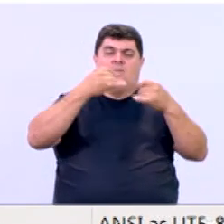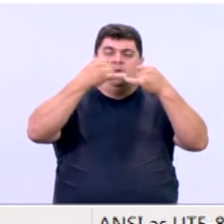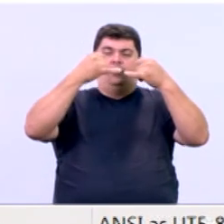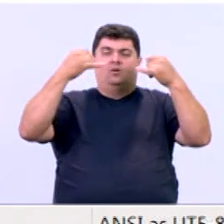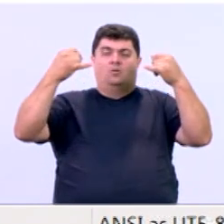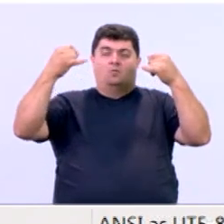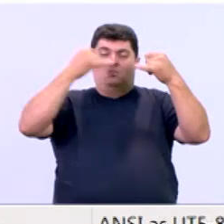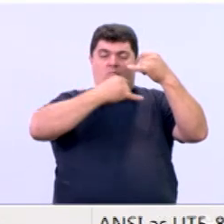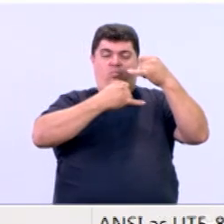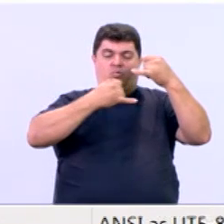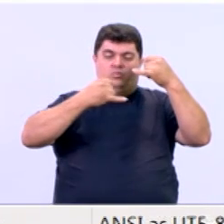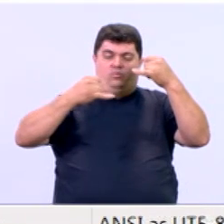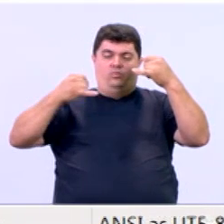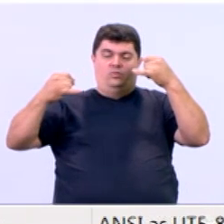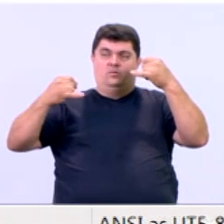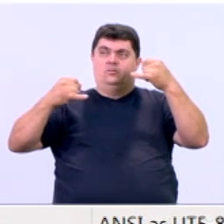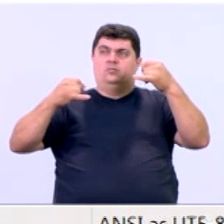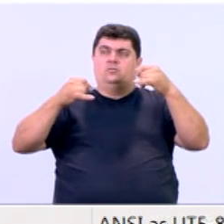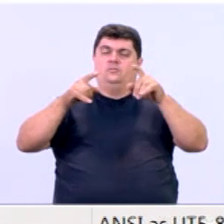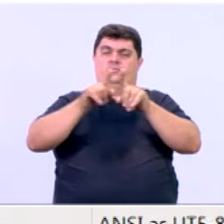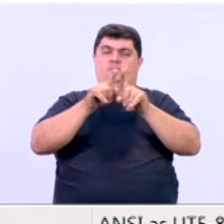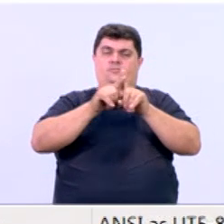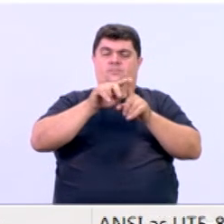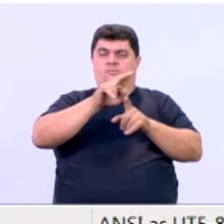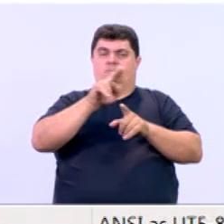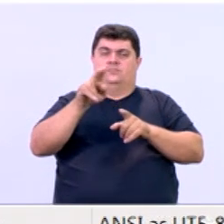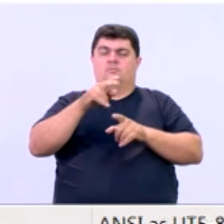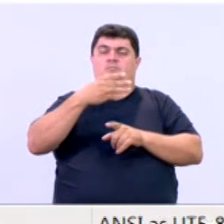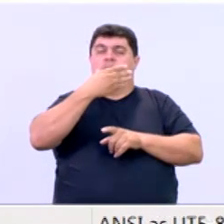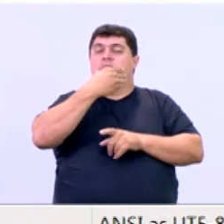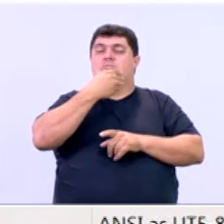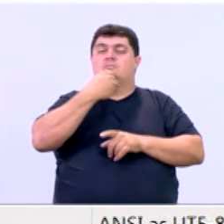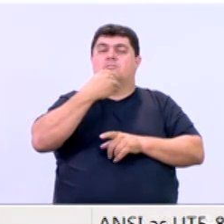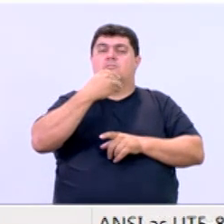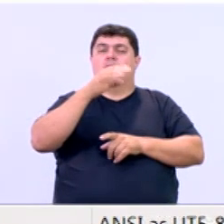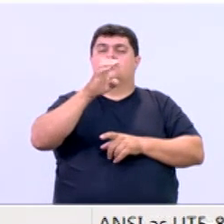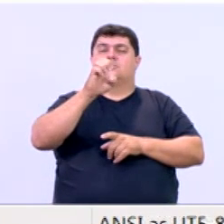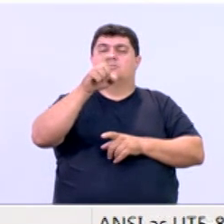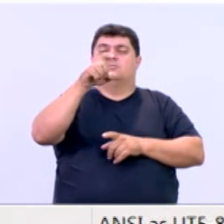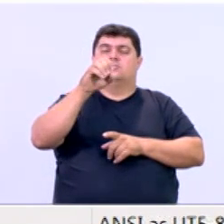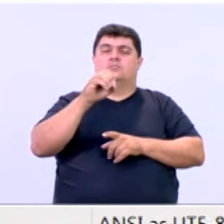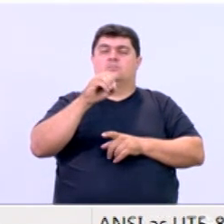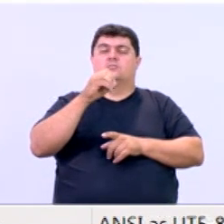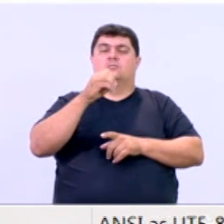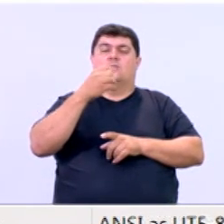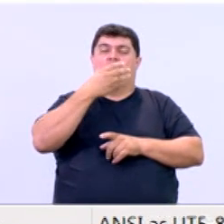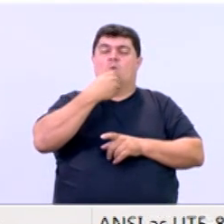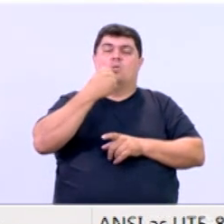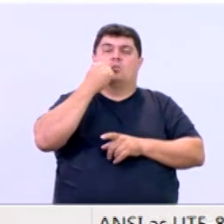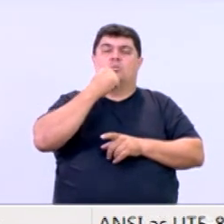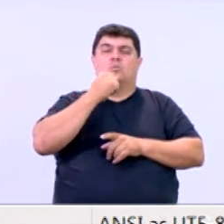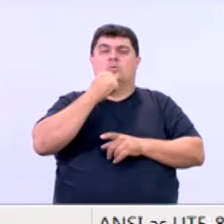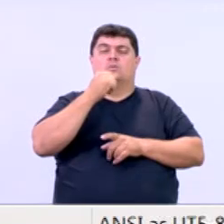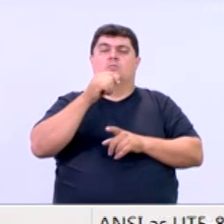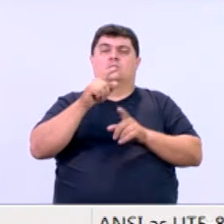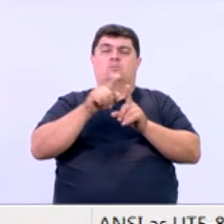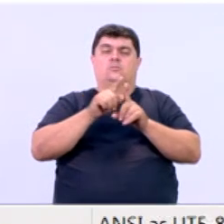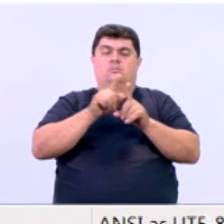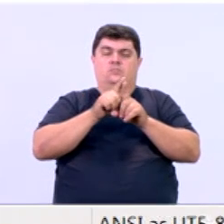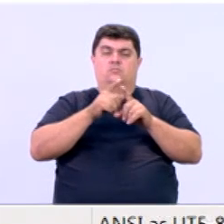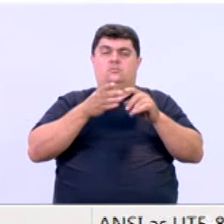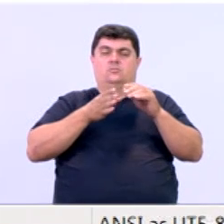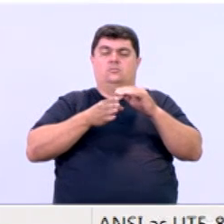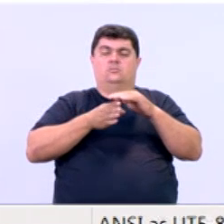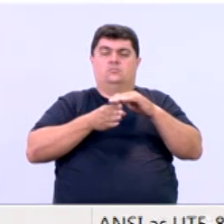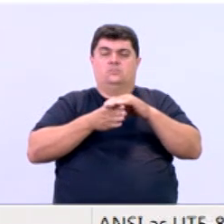linhas e aqui o rótulo do sexo e as entradas referente